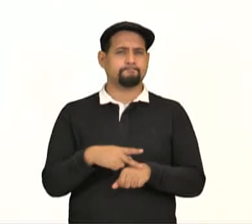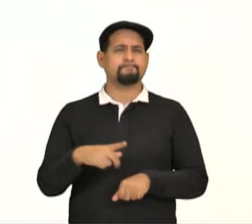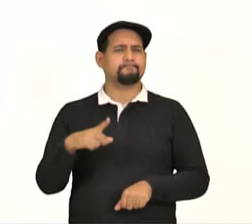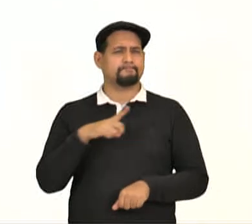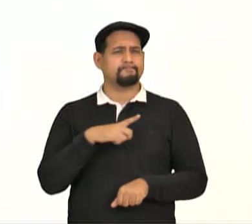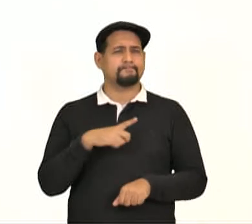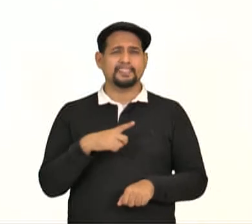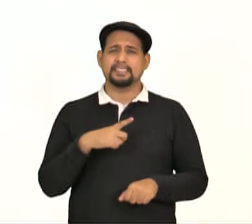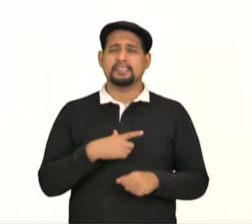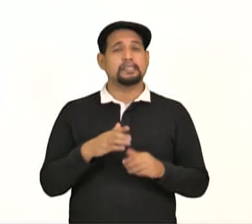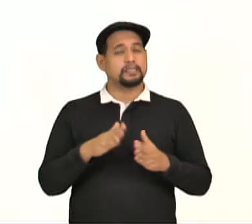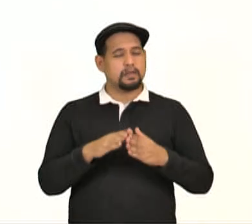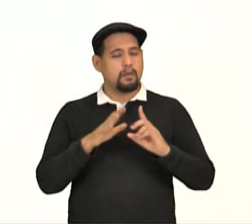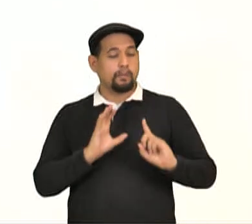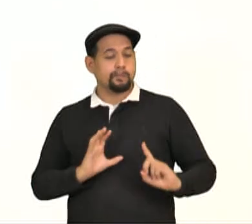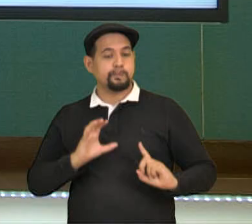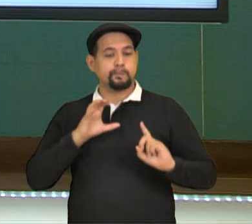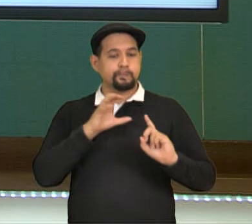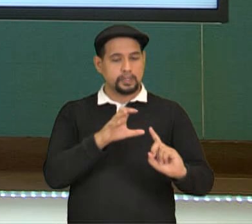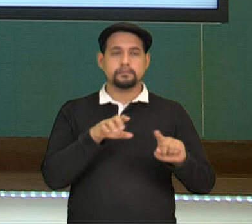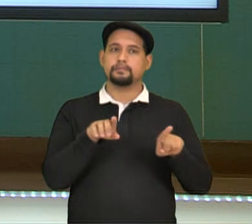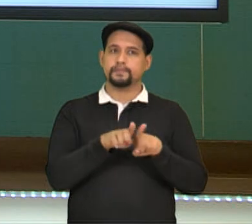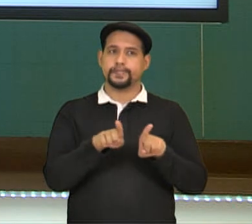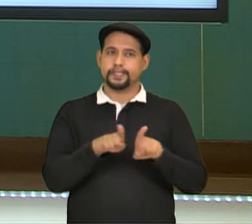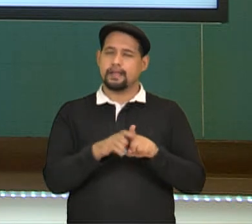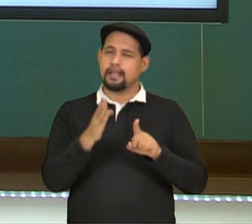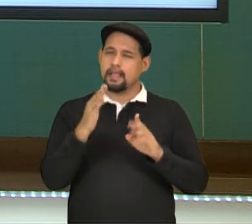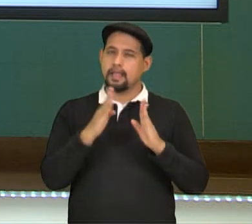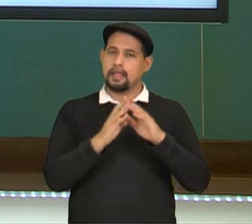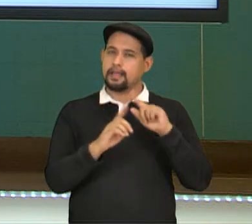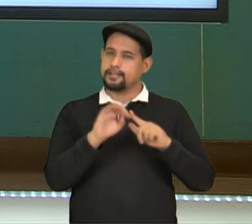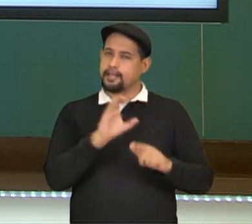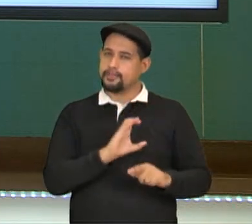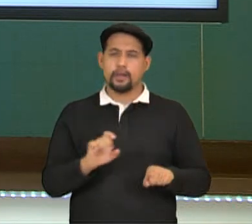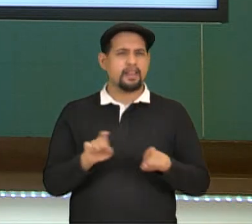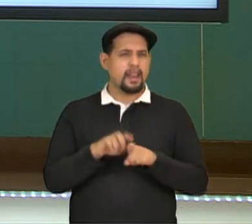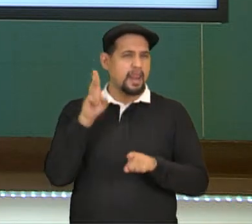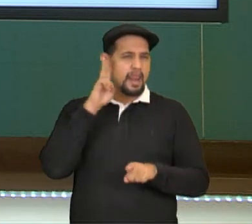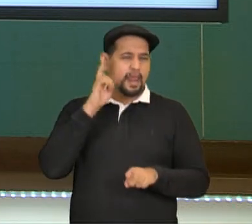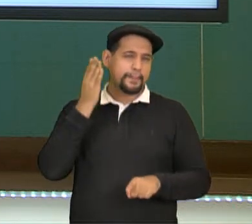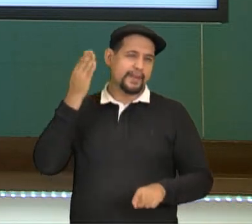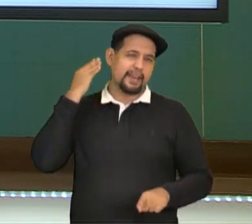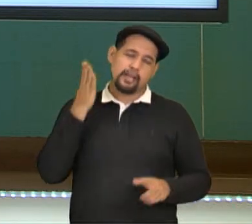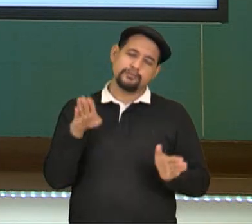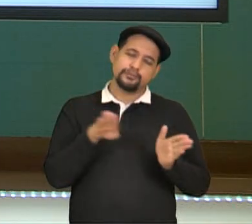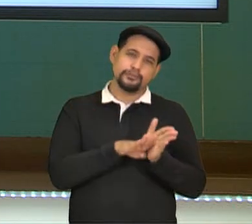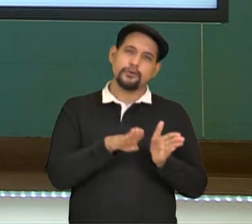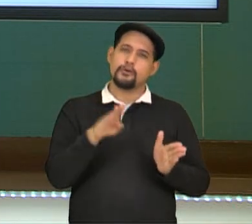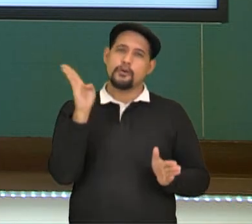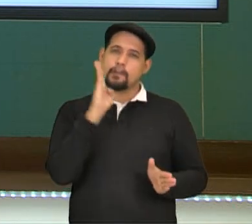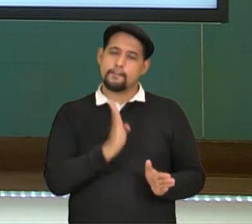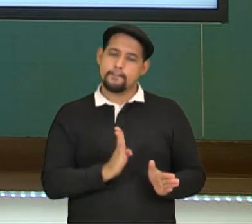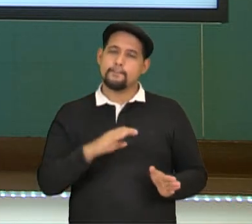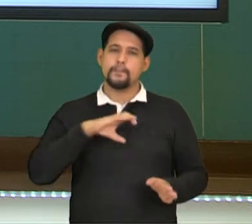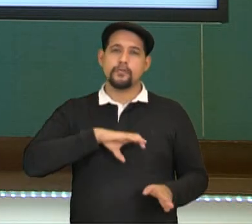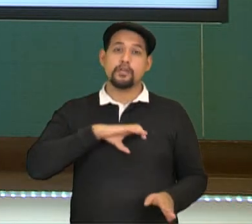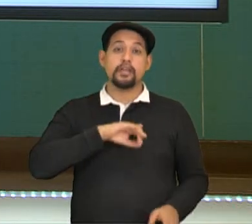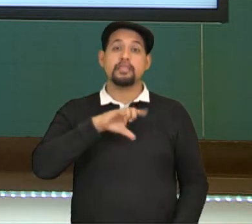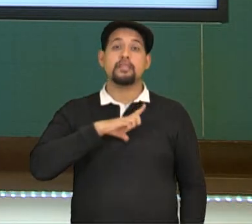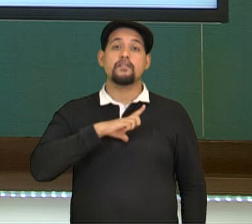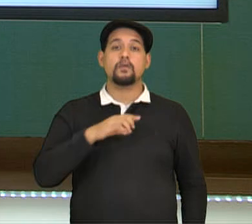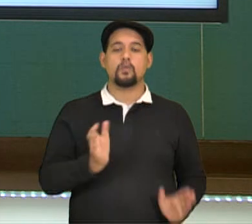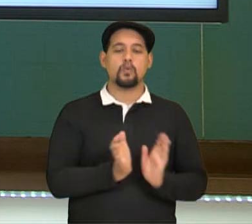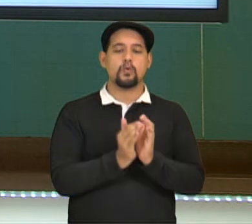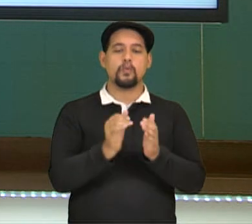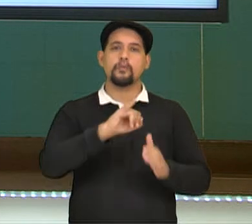sofre influência da Igreja Católica Apostólica Romana. Lembra lá os jesuítas na descoberta, na chegada dos portugueses aqui no Brasil,